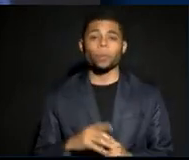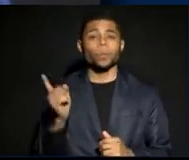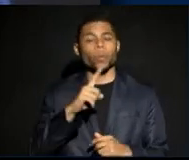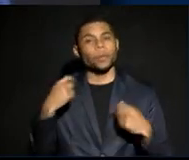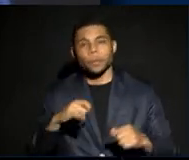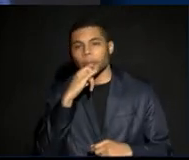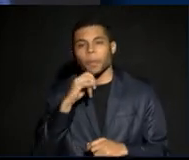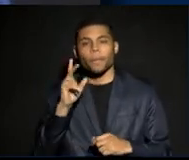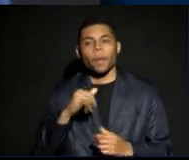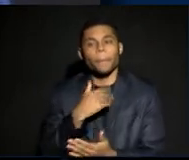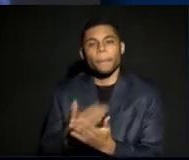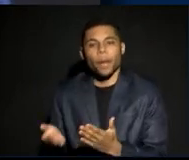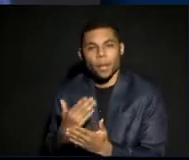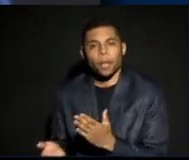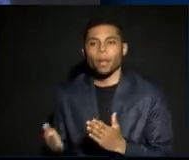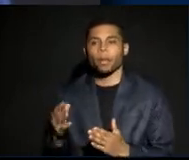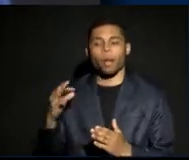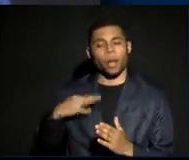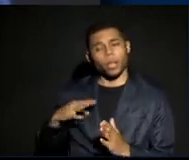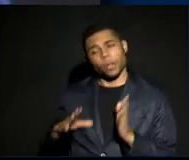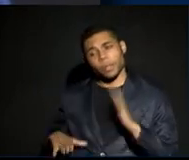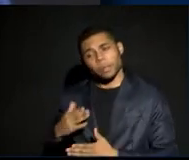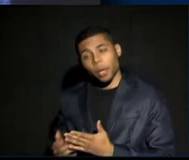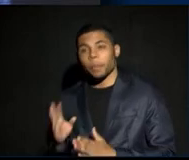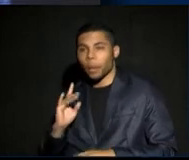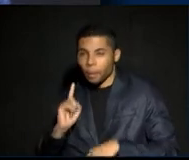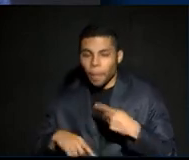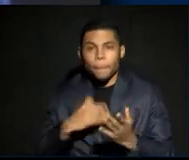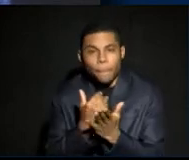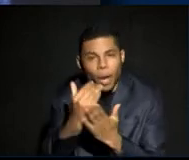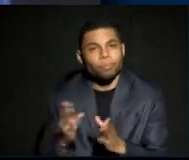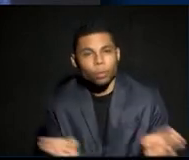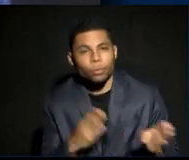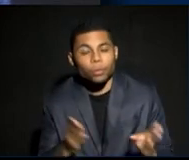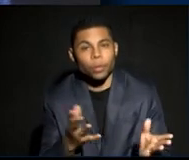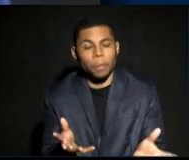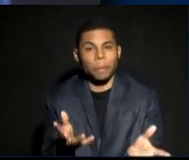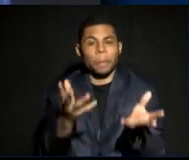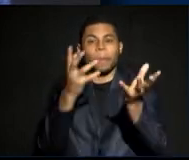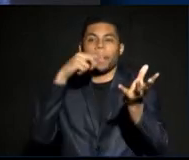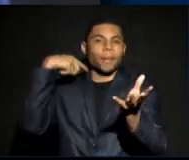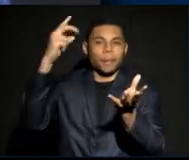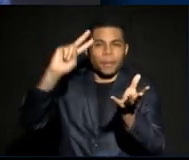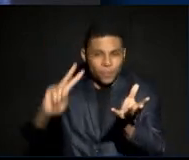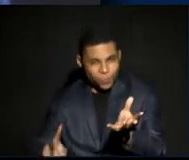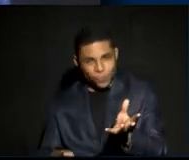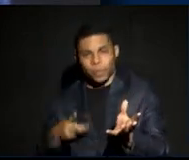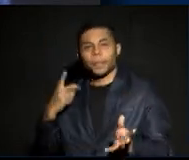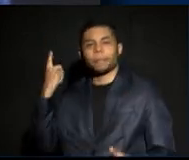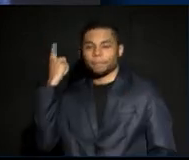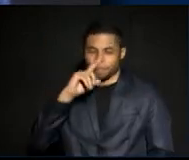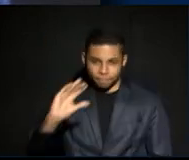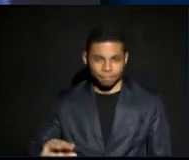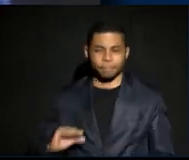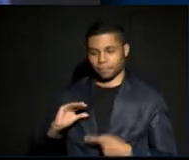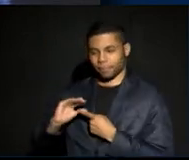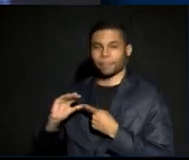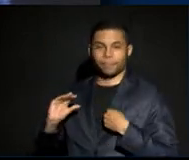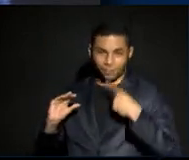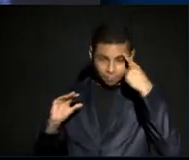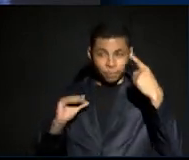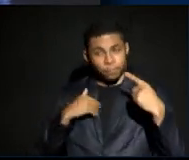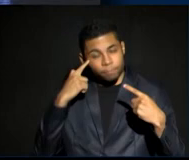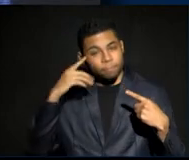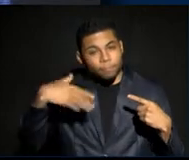necessariamente você reduz a perder a cada ação perde no primeiro momento estimula a produção cresce no momento seguinte E aí também